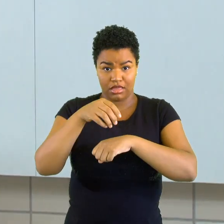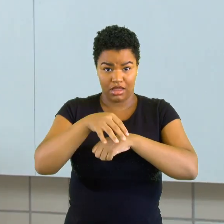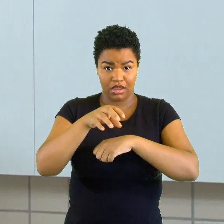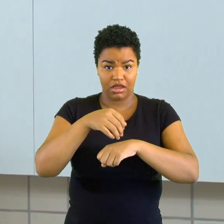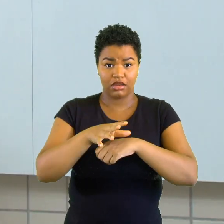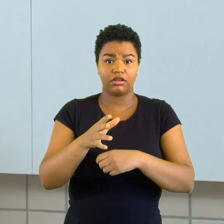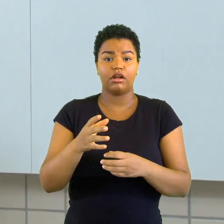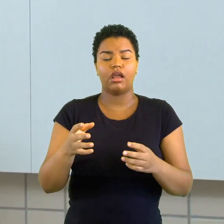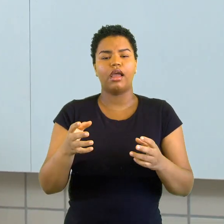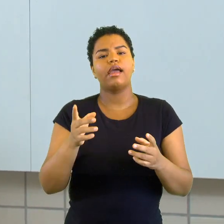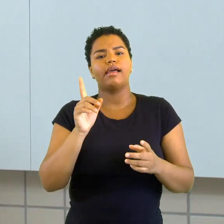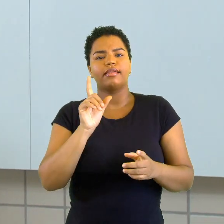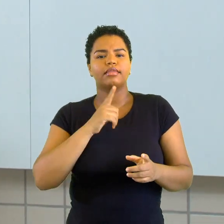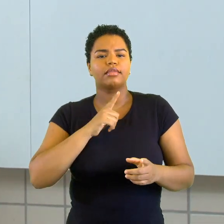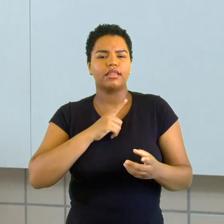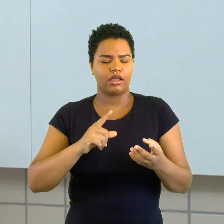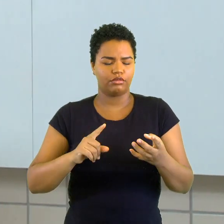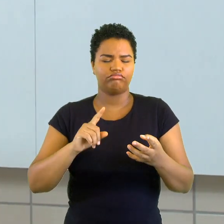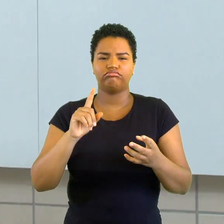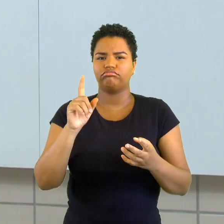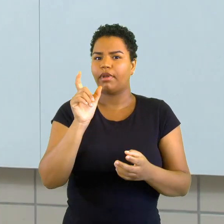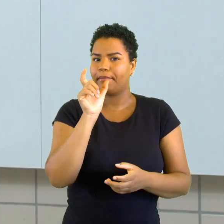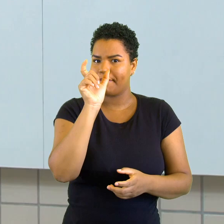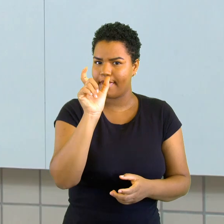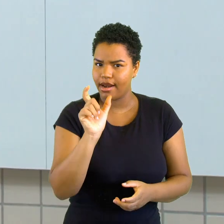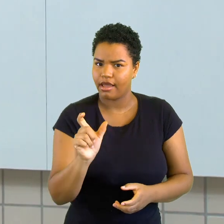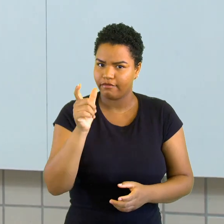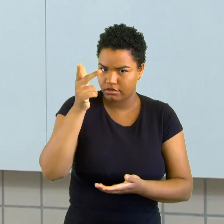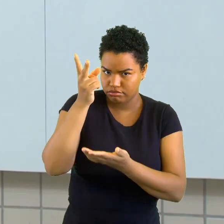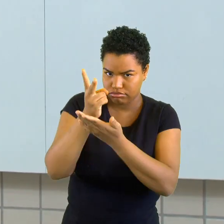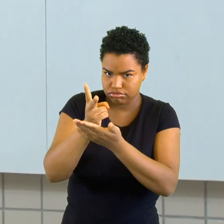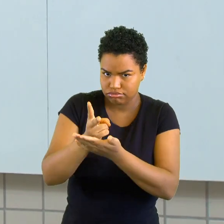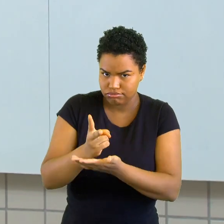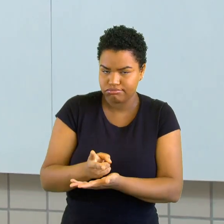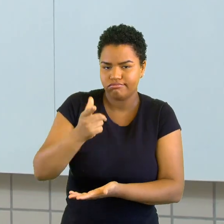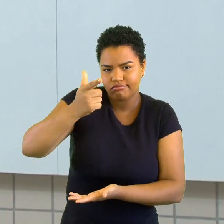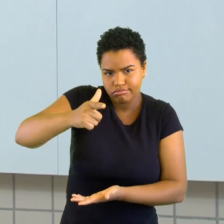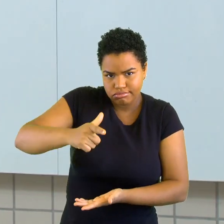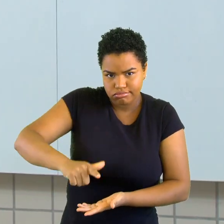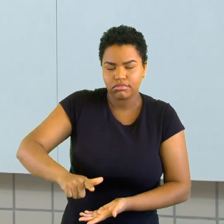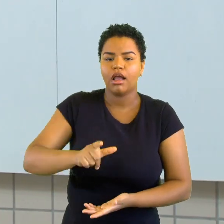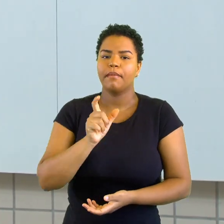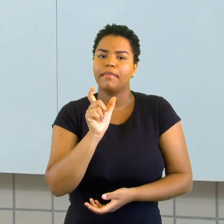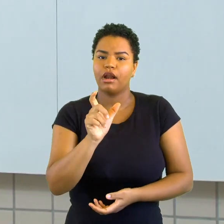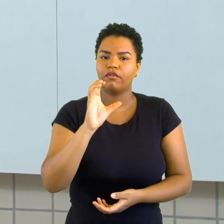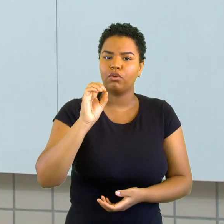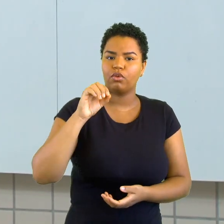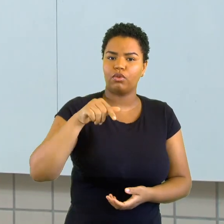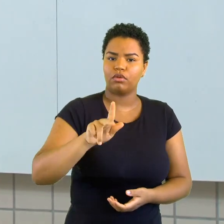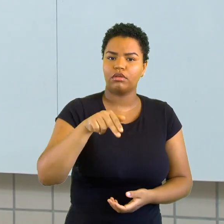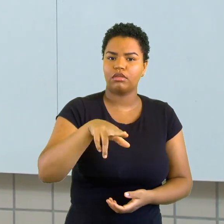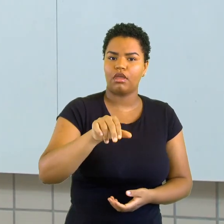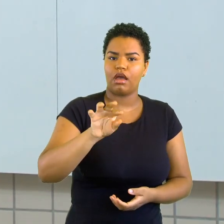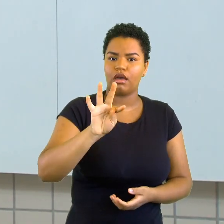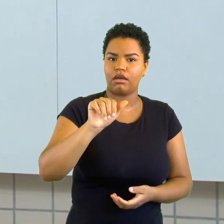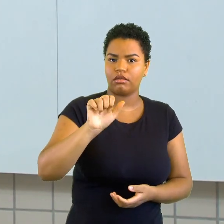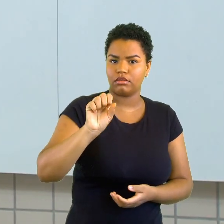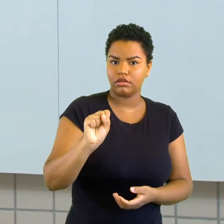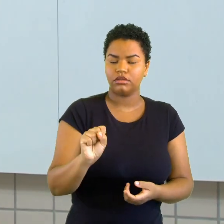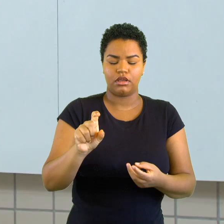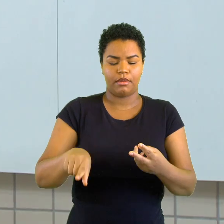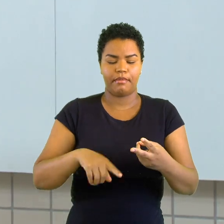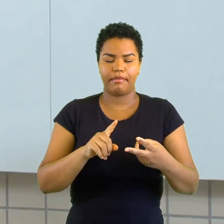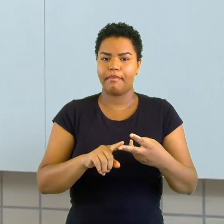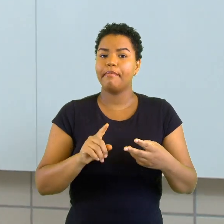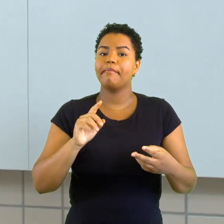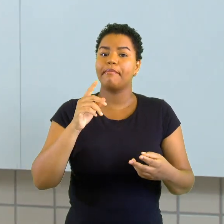palavras repetidas, as palavras cognatas, as palavras cristalinas e as palavras nebulosas.